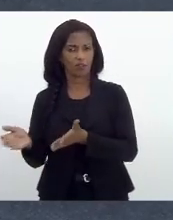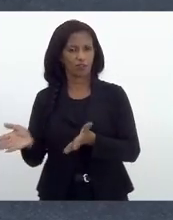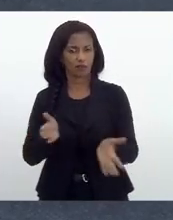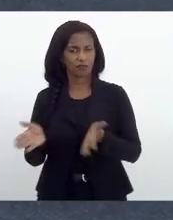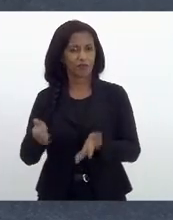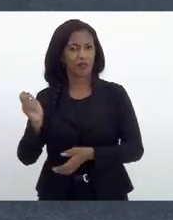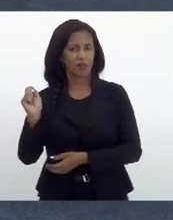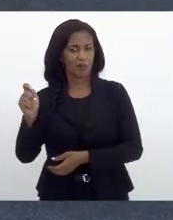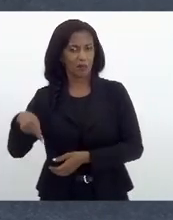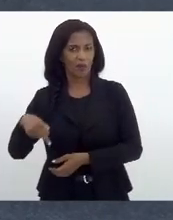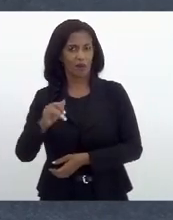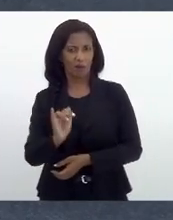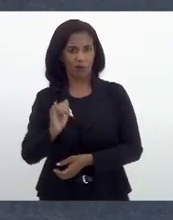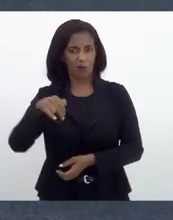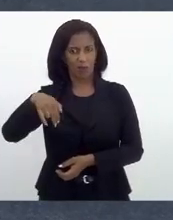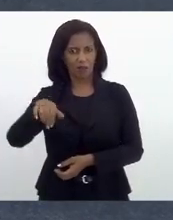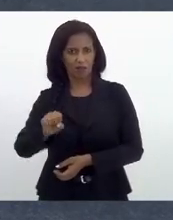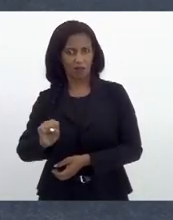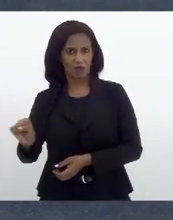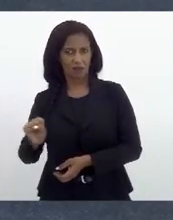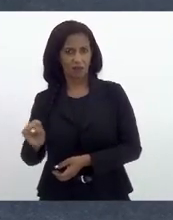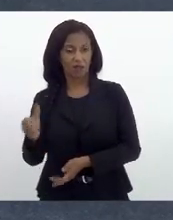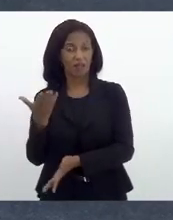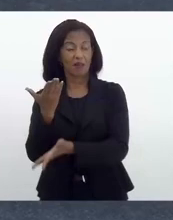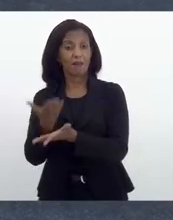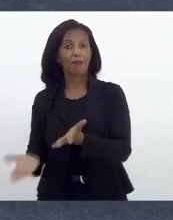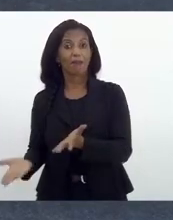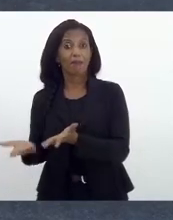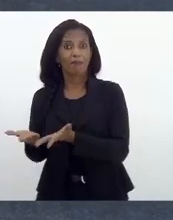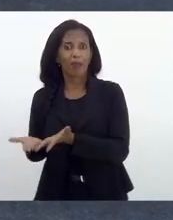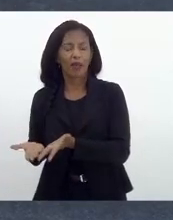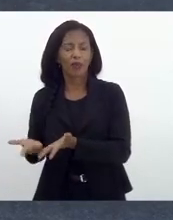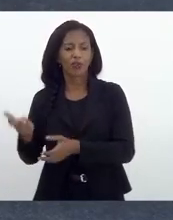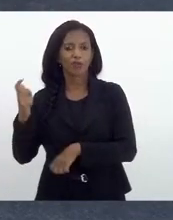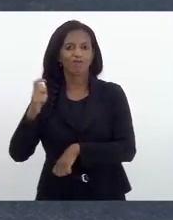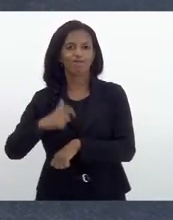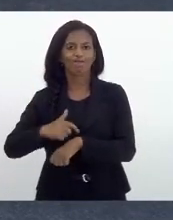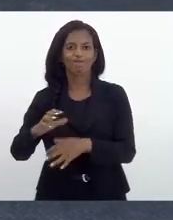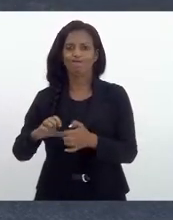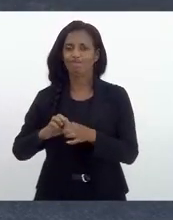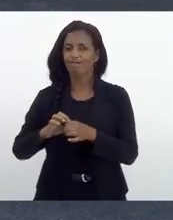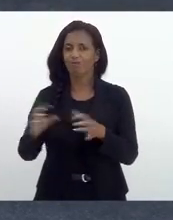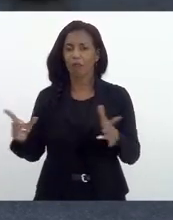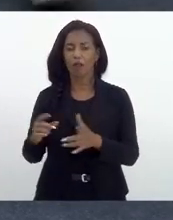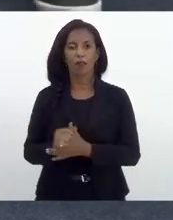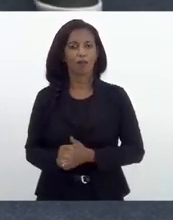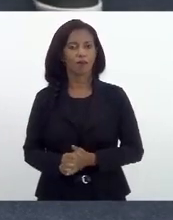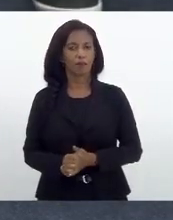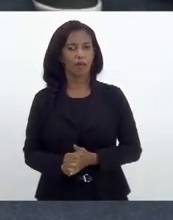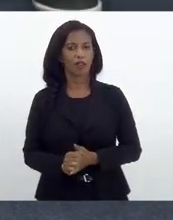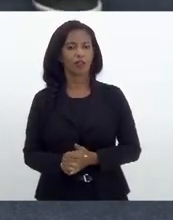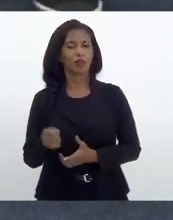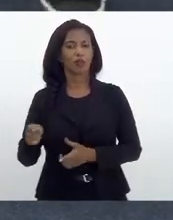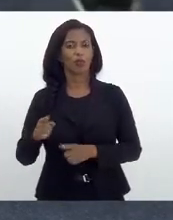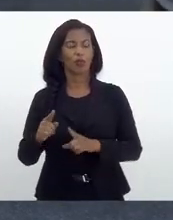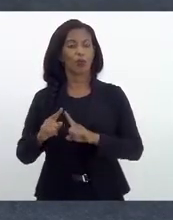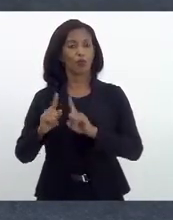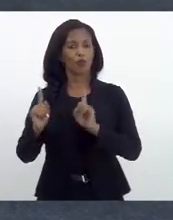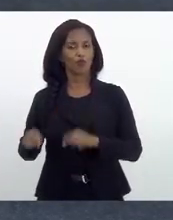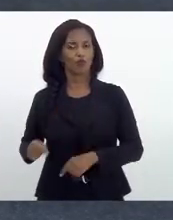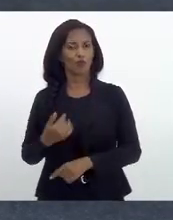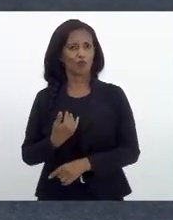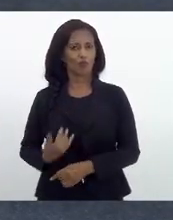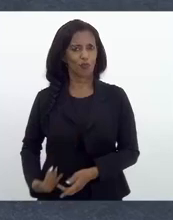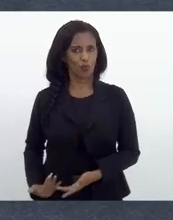aposentadoria pelo INSS ele perderá automaticamente esse vínculo com o serviço público ou